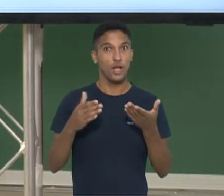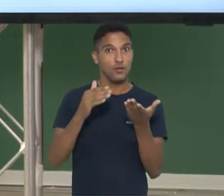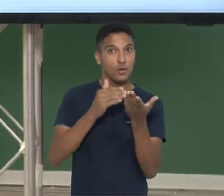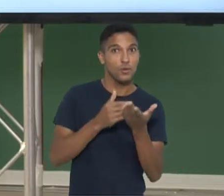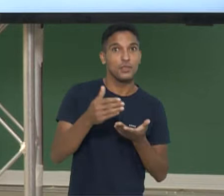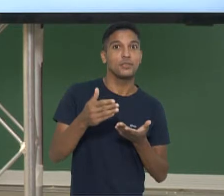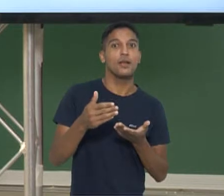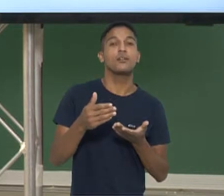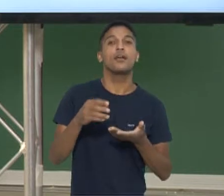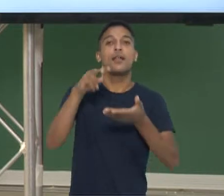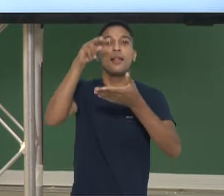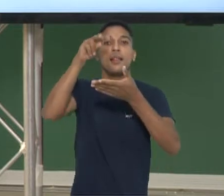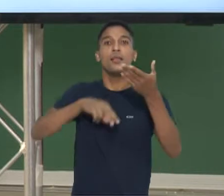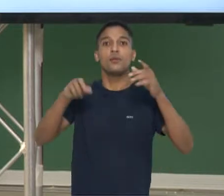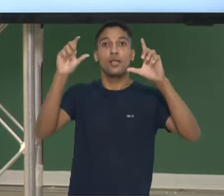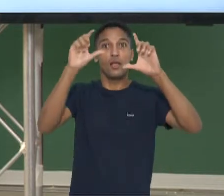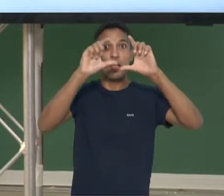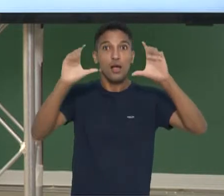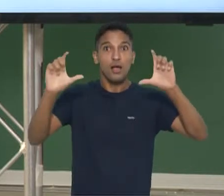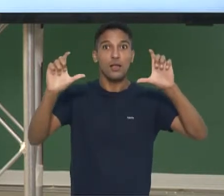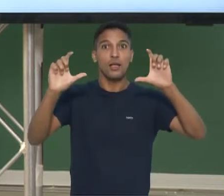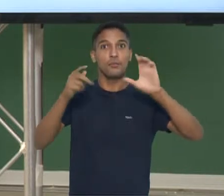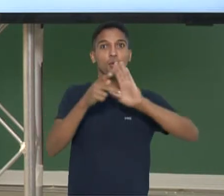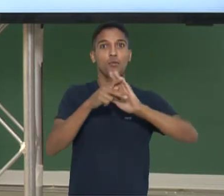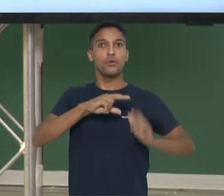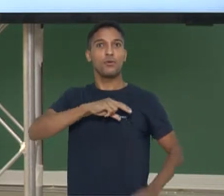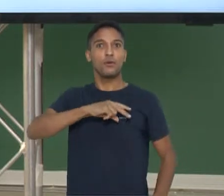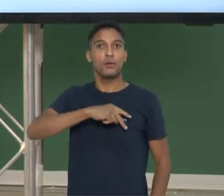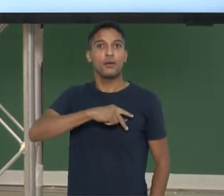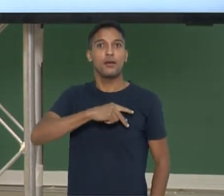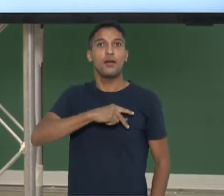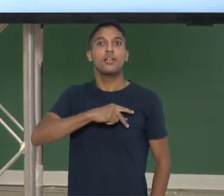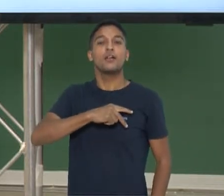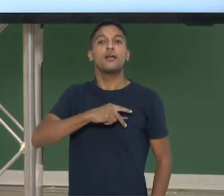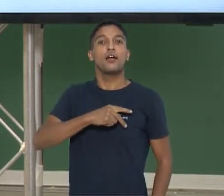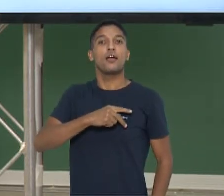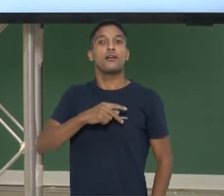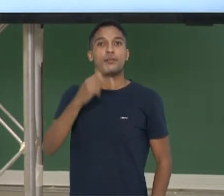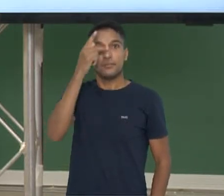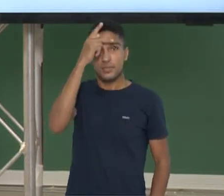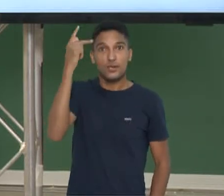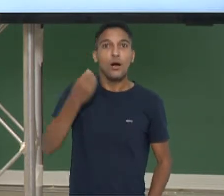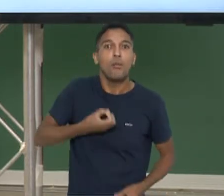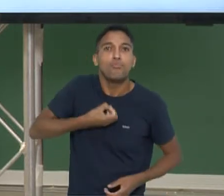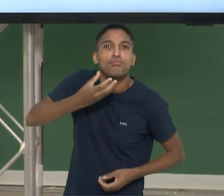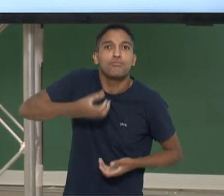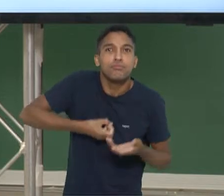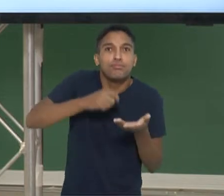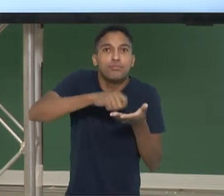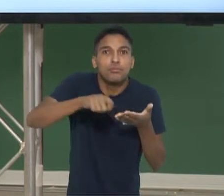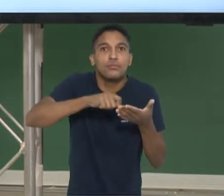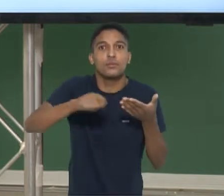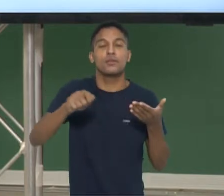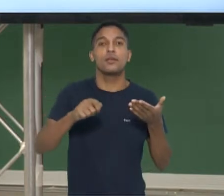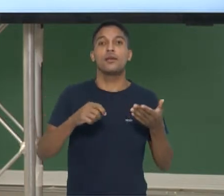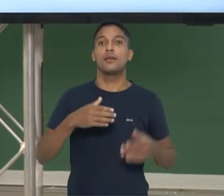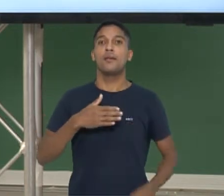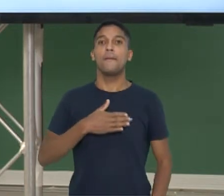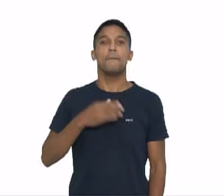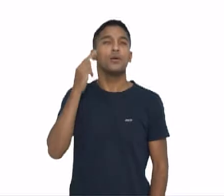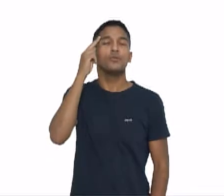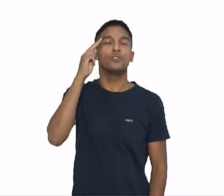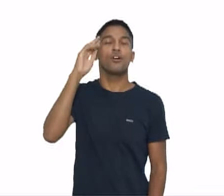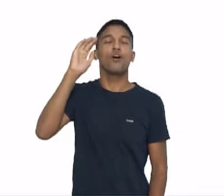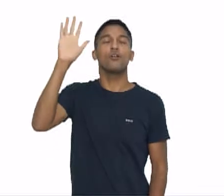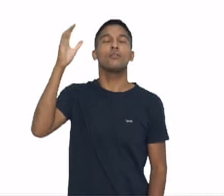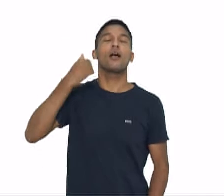um relato personal, que se chama Mis sueños cuentan. Os meus sonhos contam.